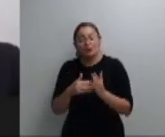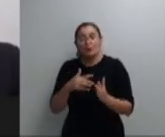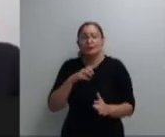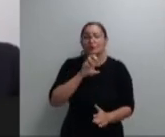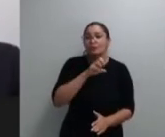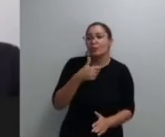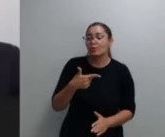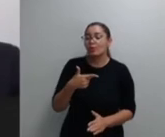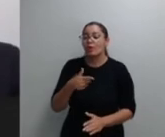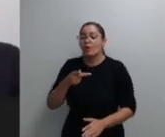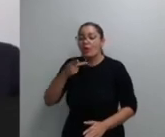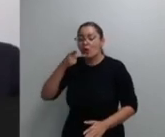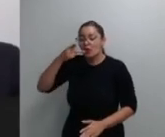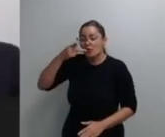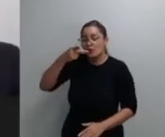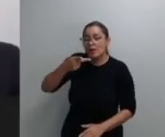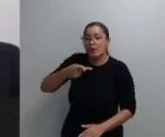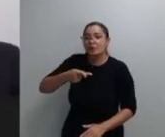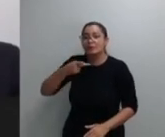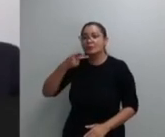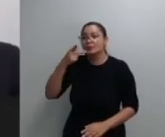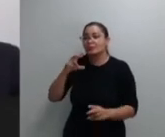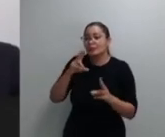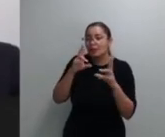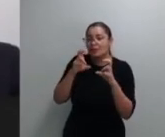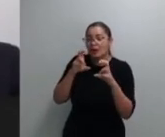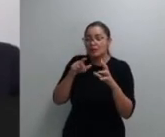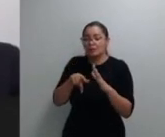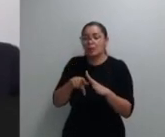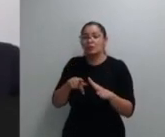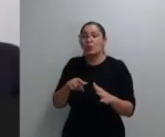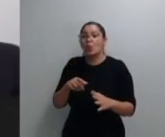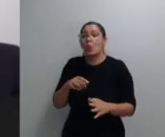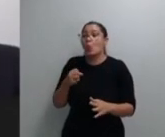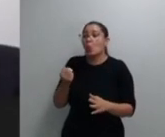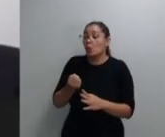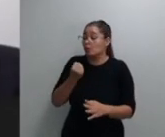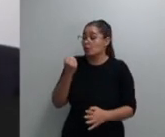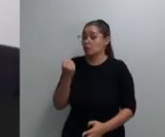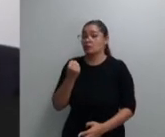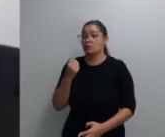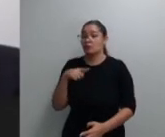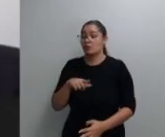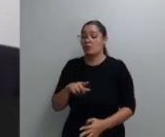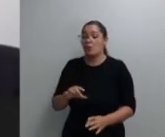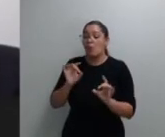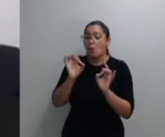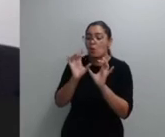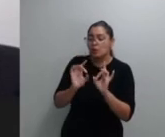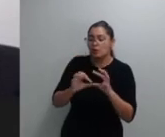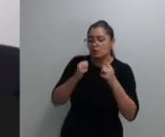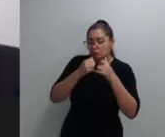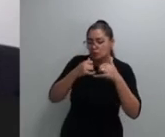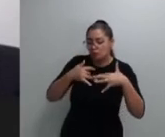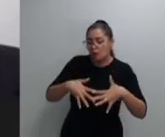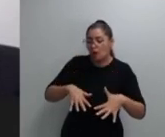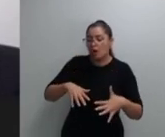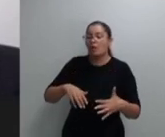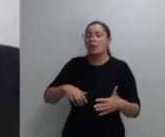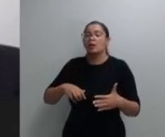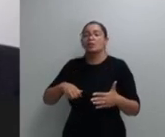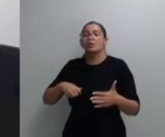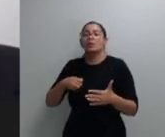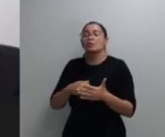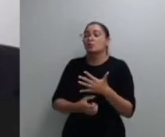eu falo aspa na espécie o agravante não impugnou especificamente a aplicação da súmula 7